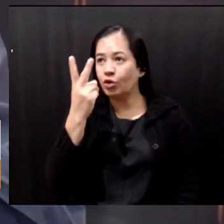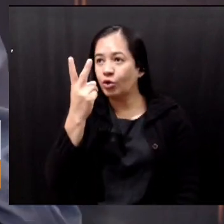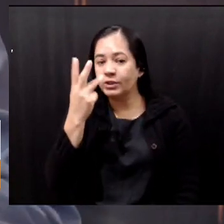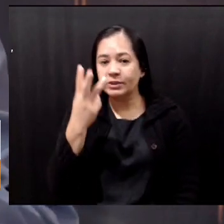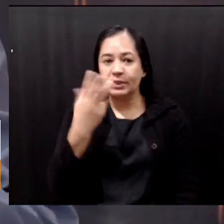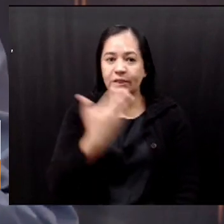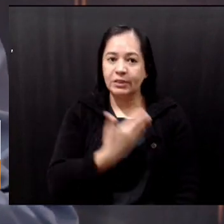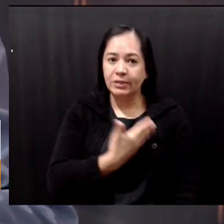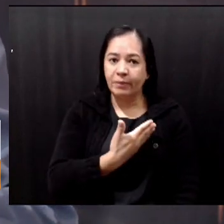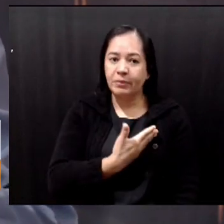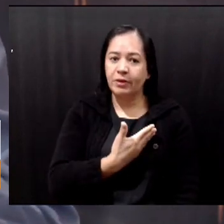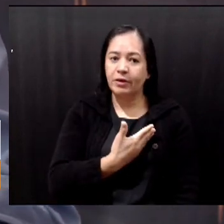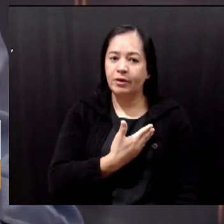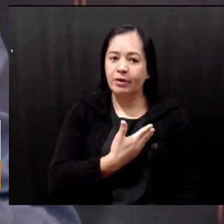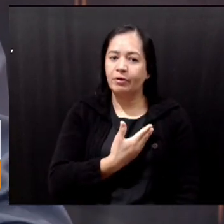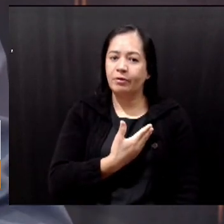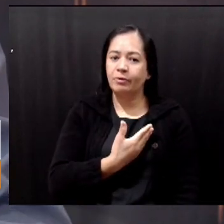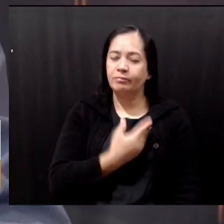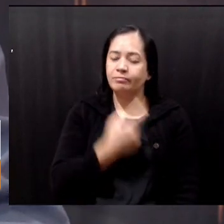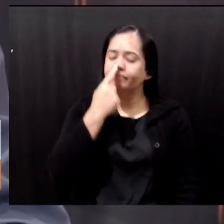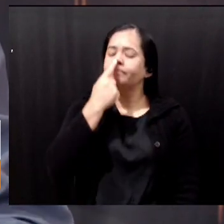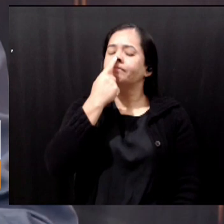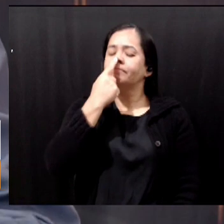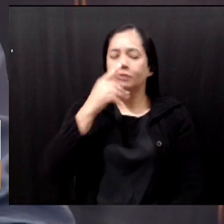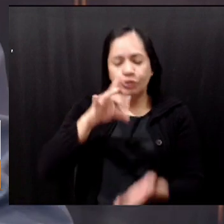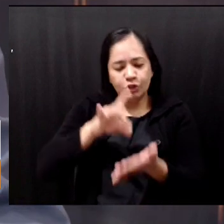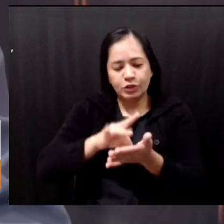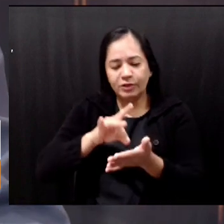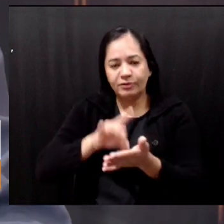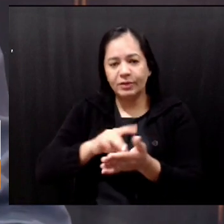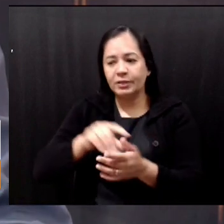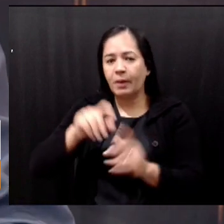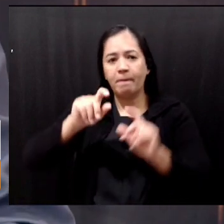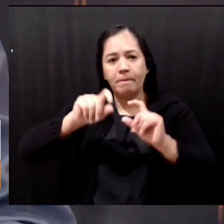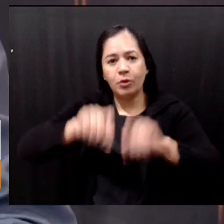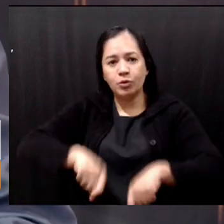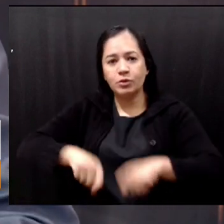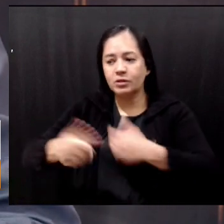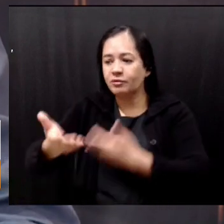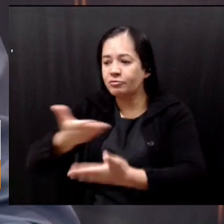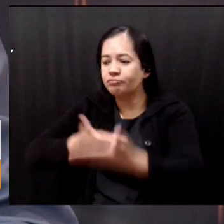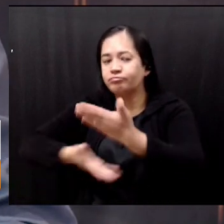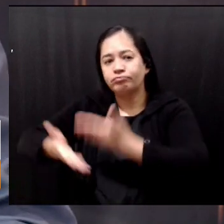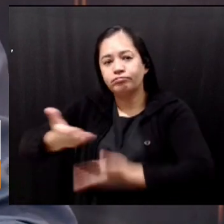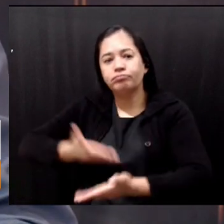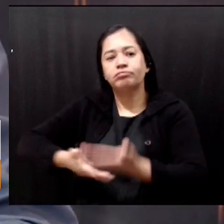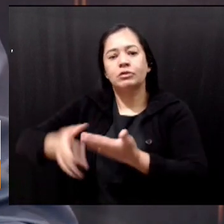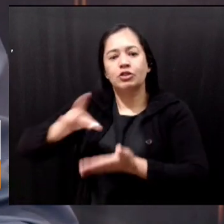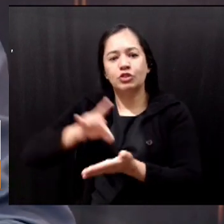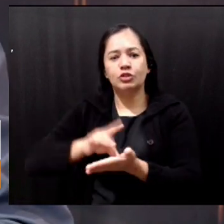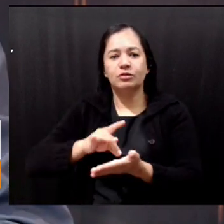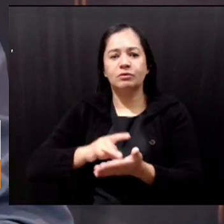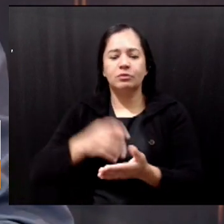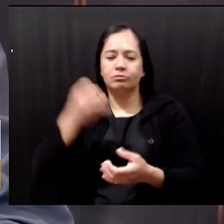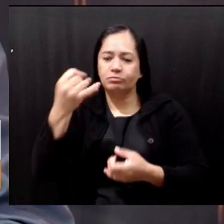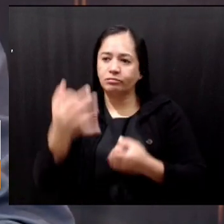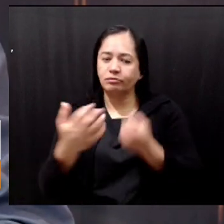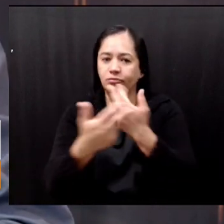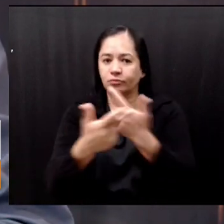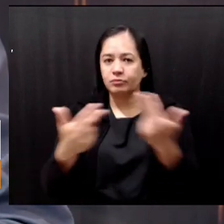que ela possa compartilhar, ser genuína, falar coisas até que são mais,